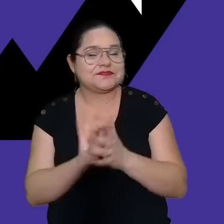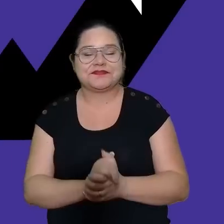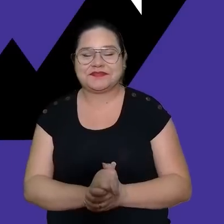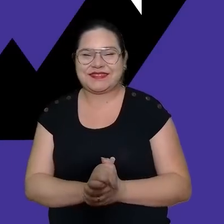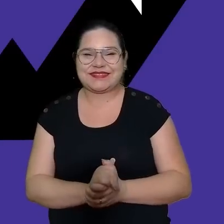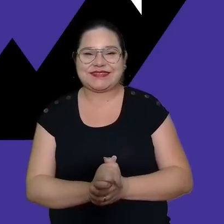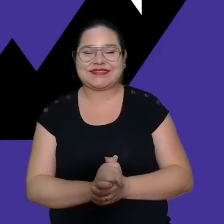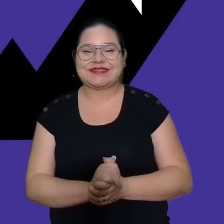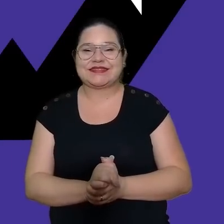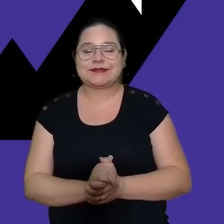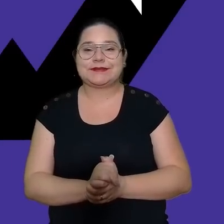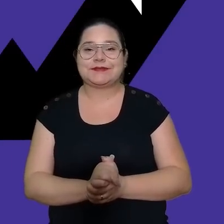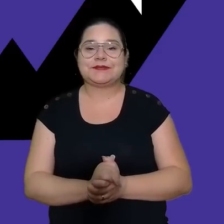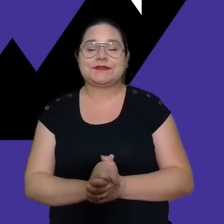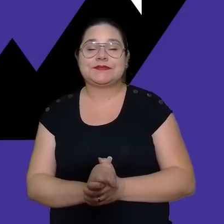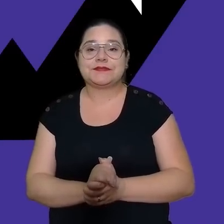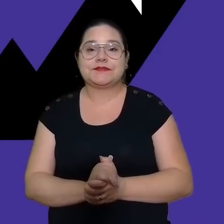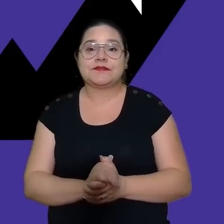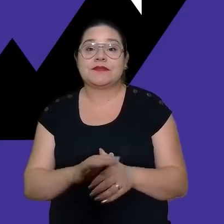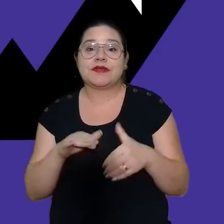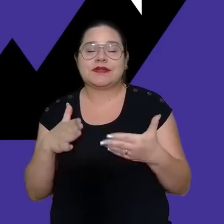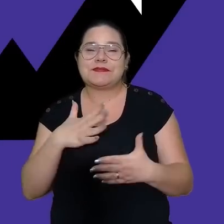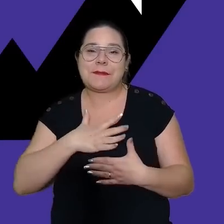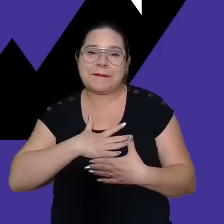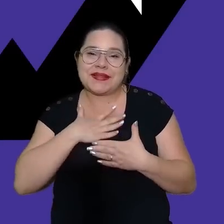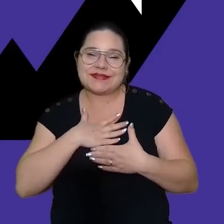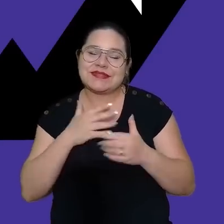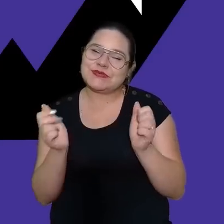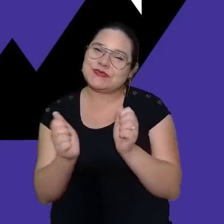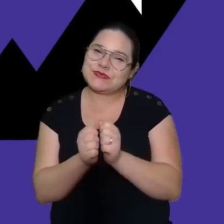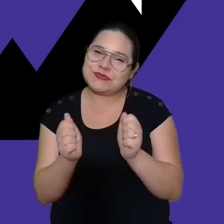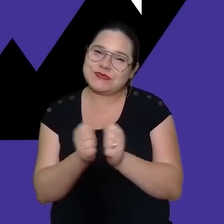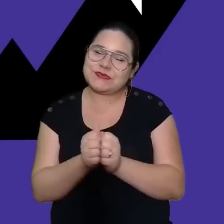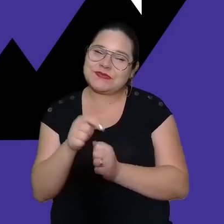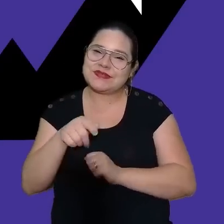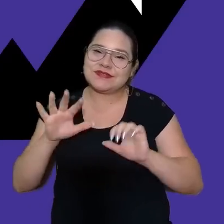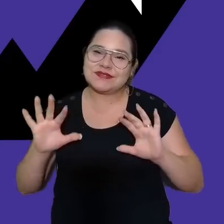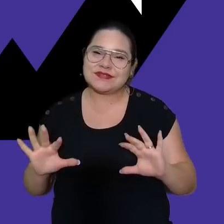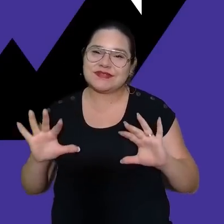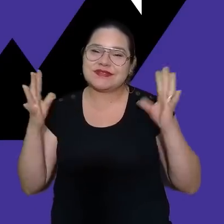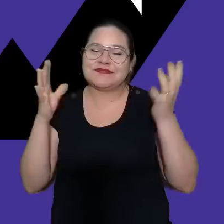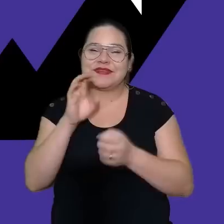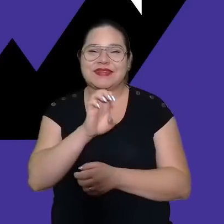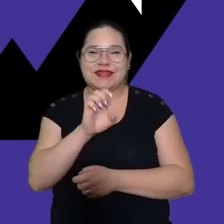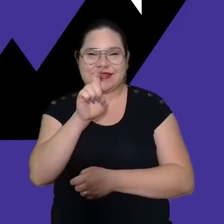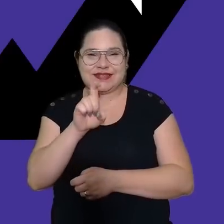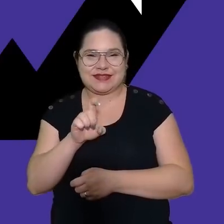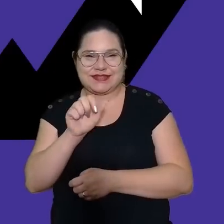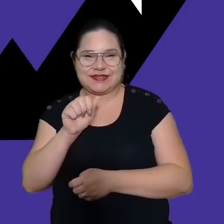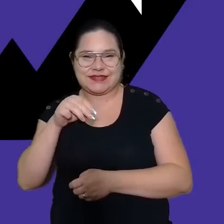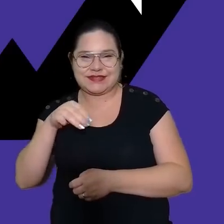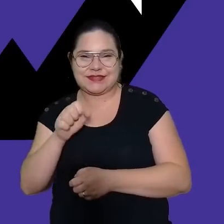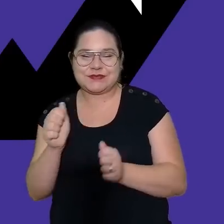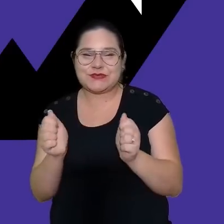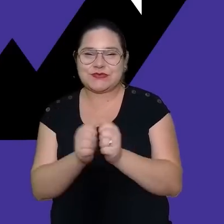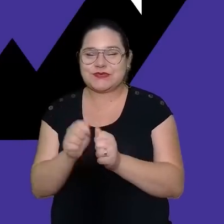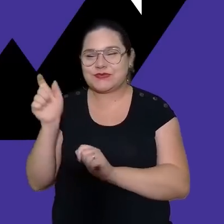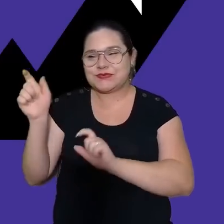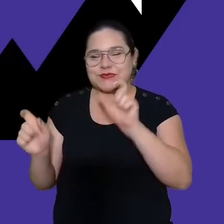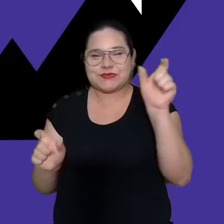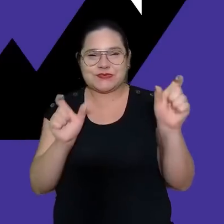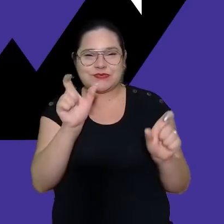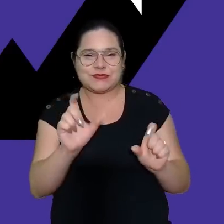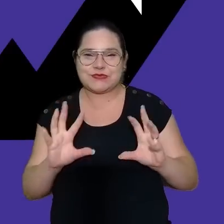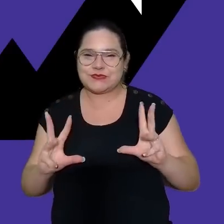Então, Carla, é um prazer estar com vocês aí nesse evento da Exame, né? Ao lado do Christian, do Ricardo, do Ayrton,